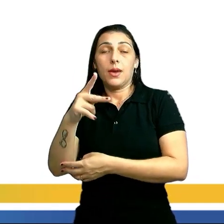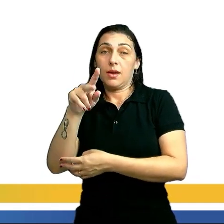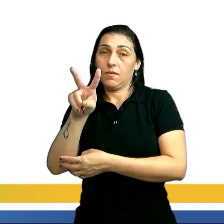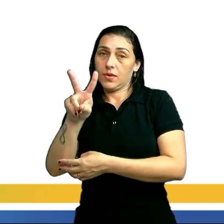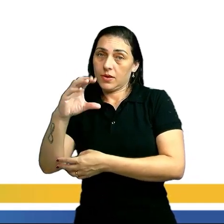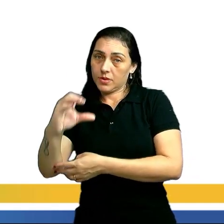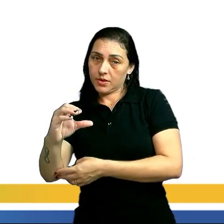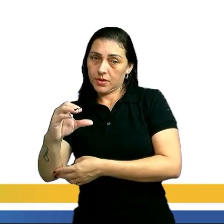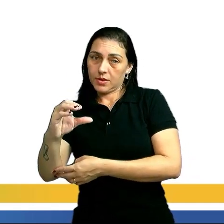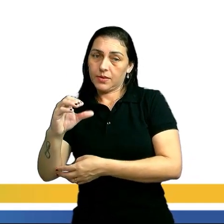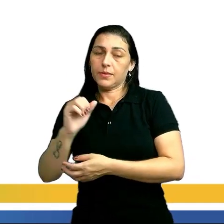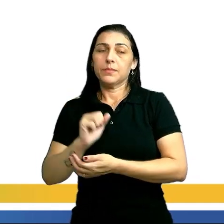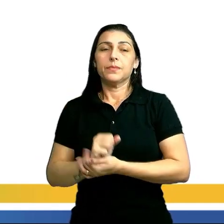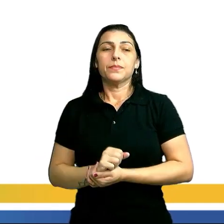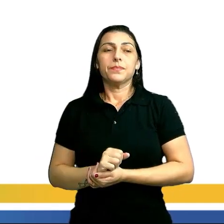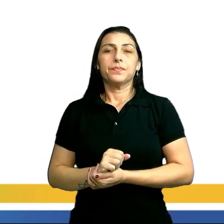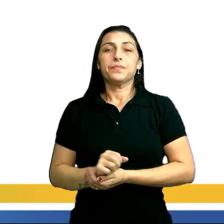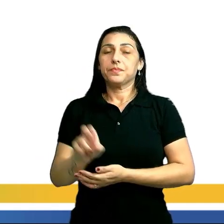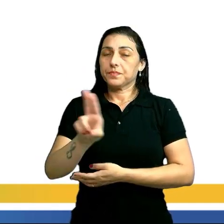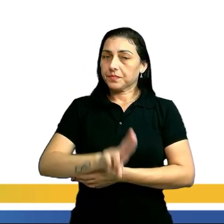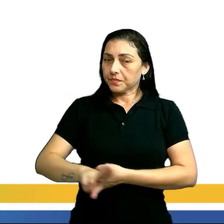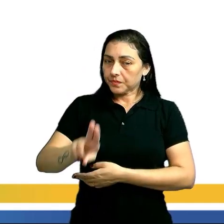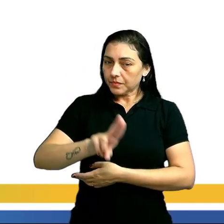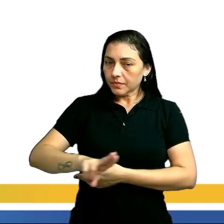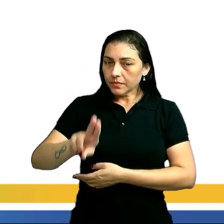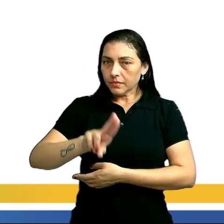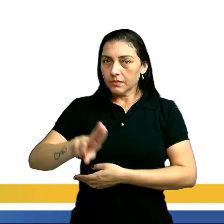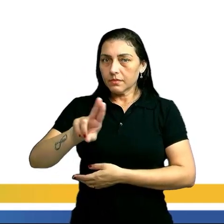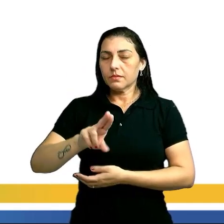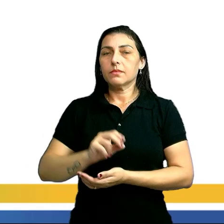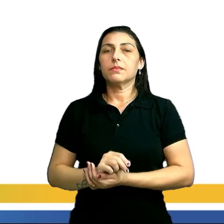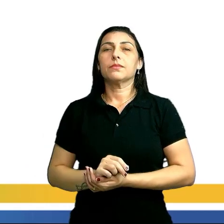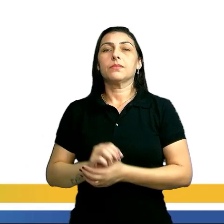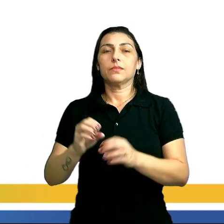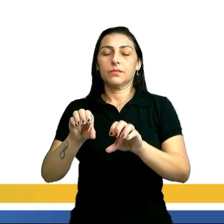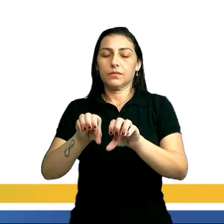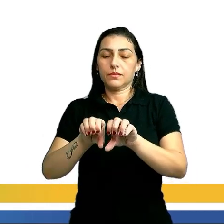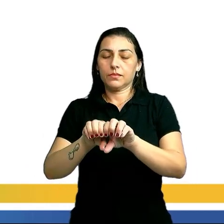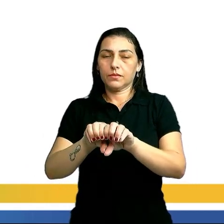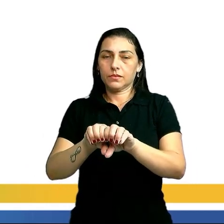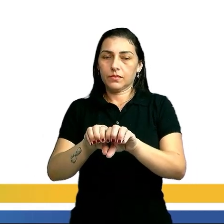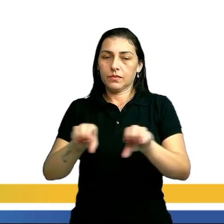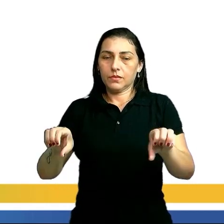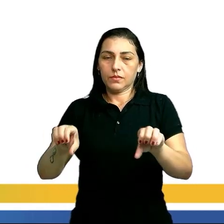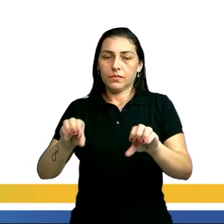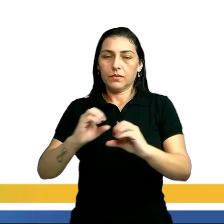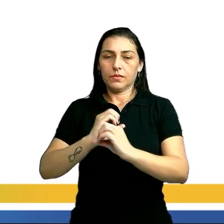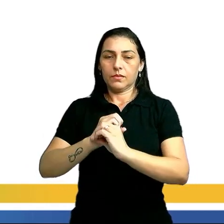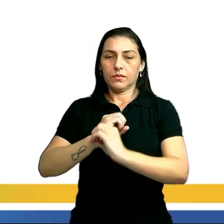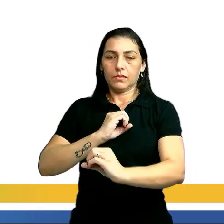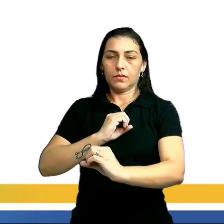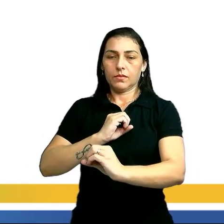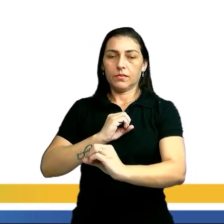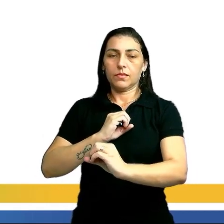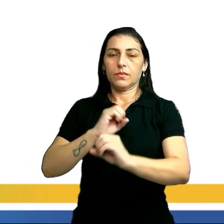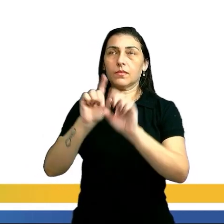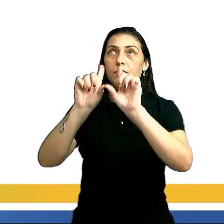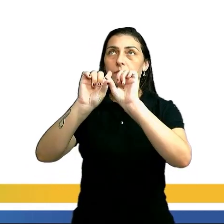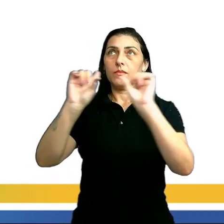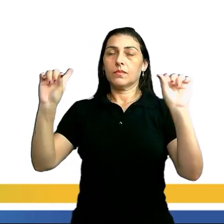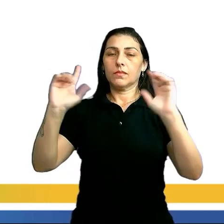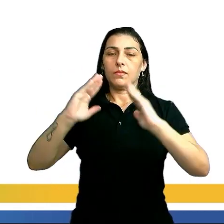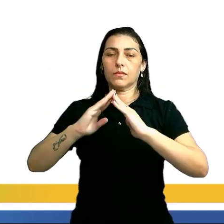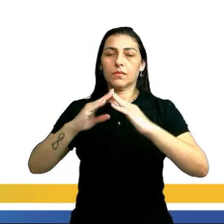certinho? Famoso PVC, que utilizamos aí para tubos, conexões, forro de casa,